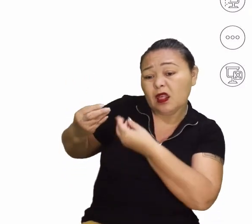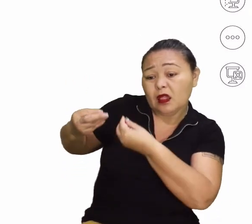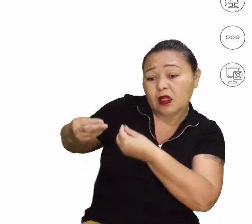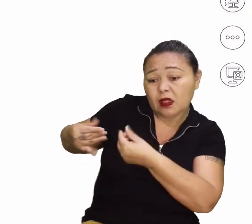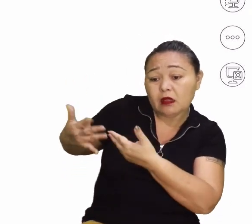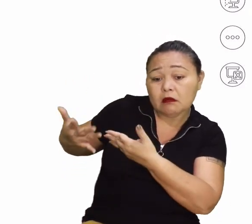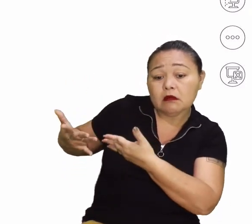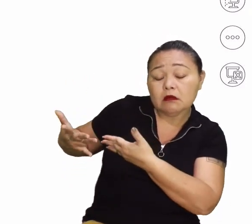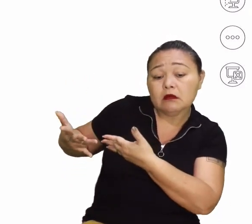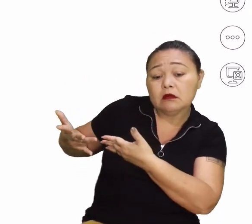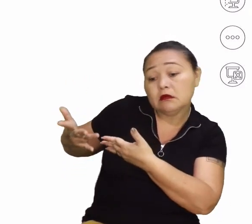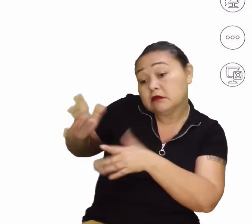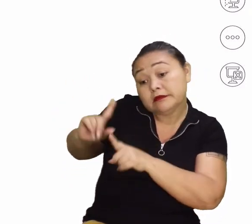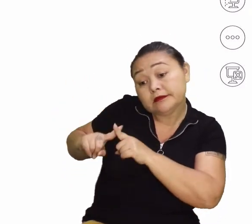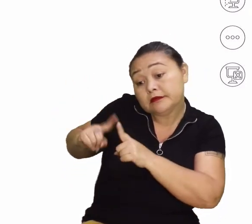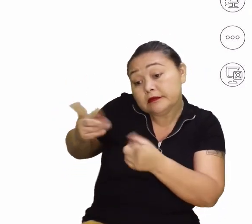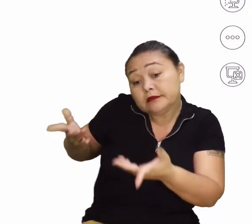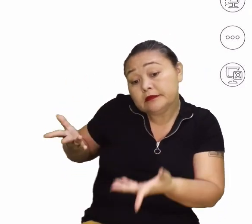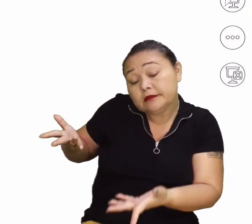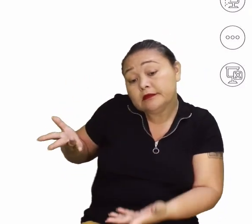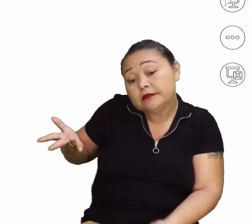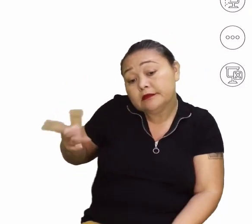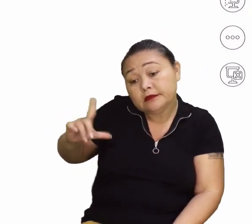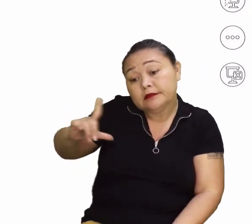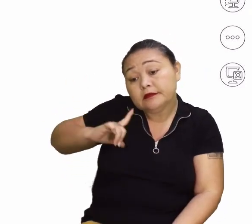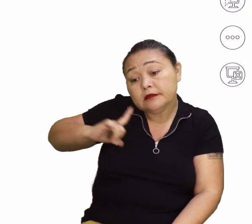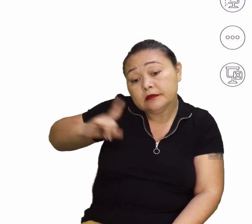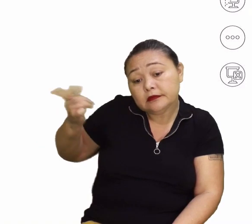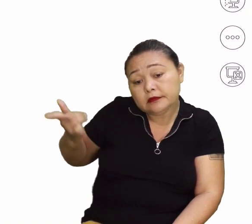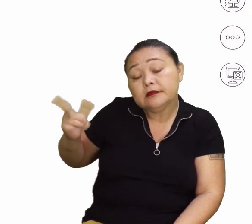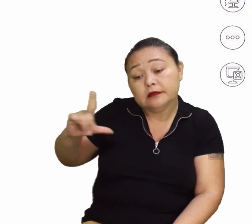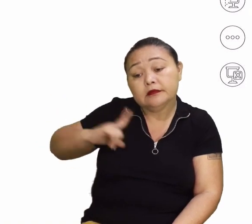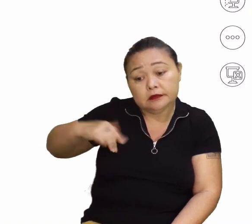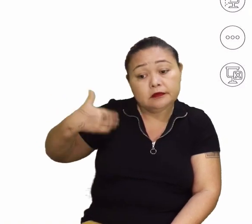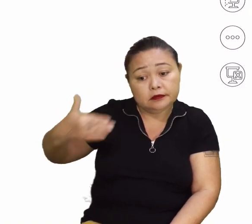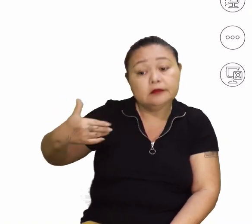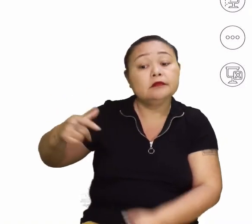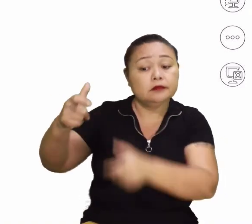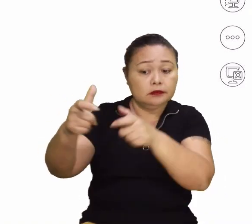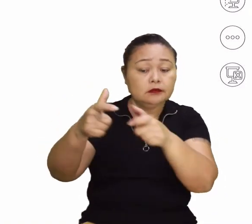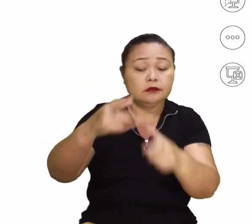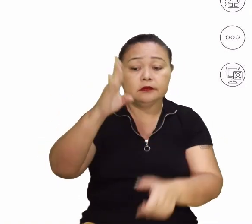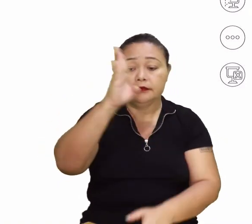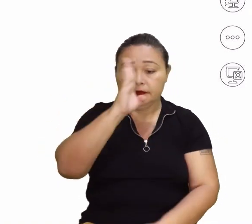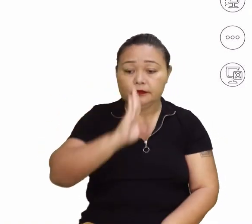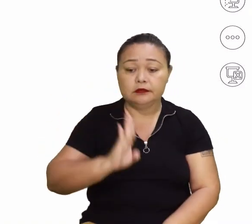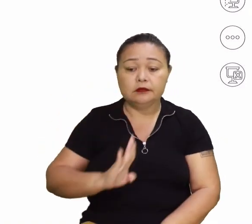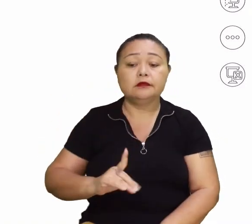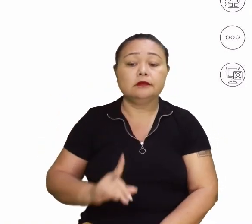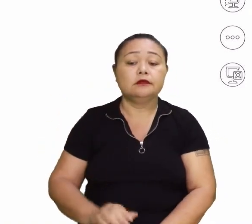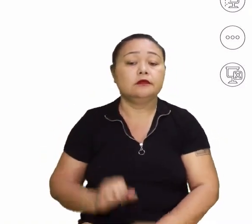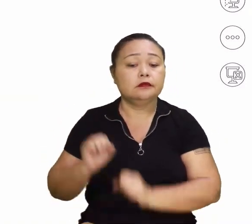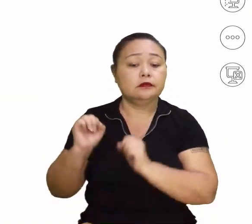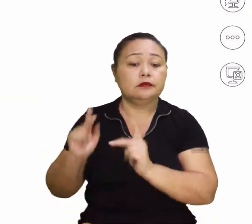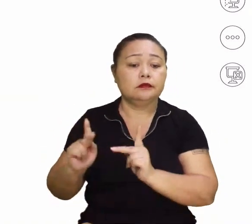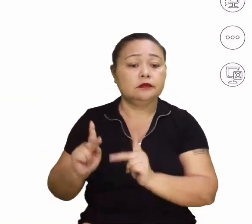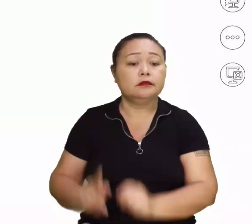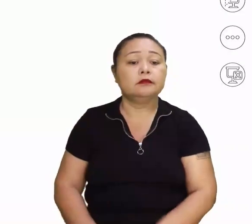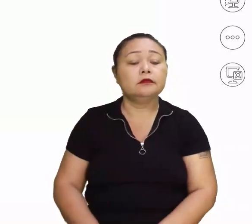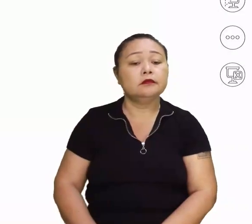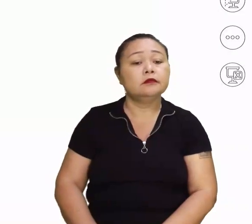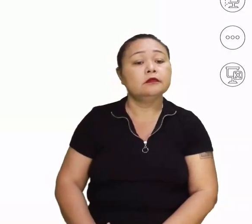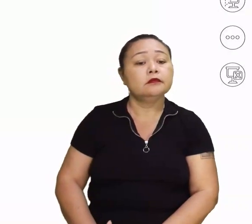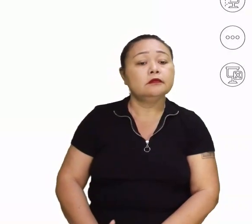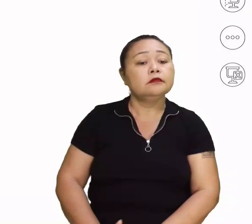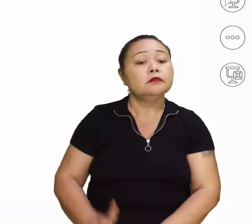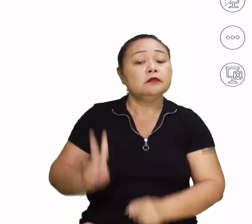precária e, infelizmente, ainda existe essa precariedade em alguns lugares do Brasil, ok? Vamos